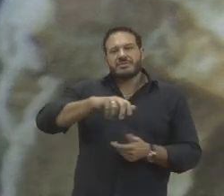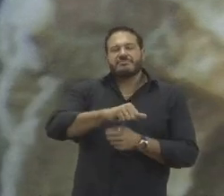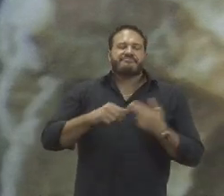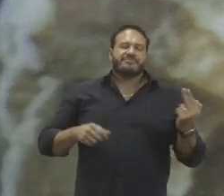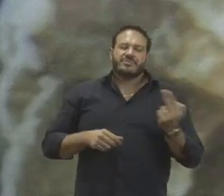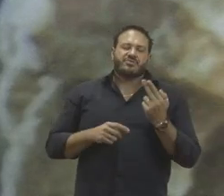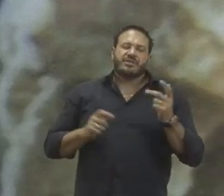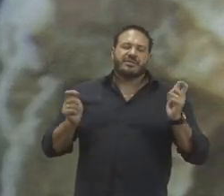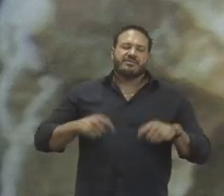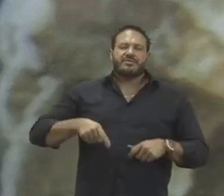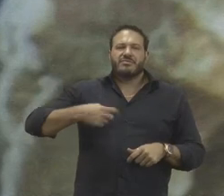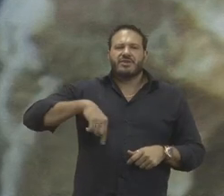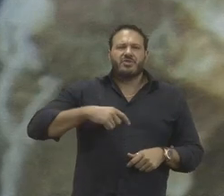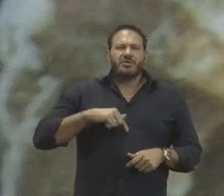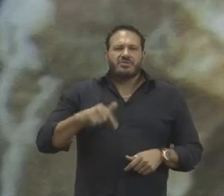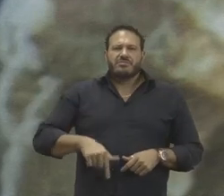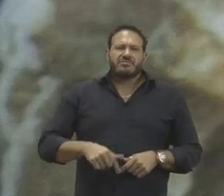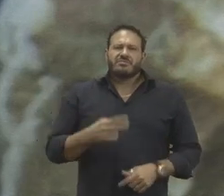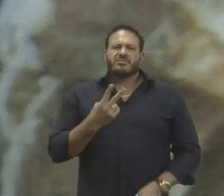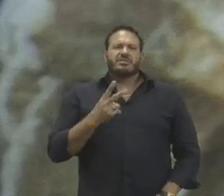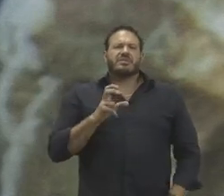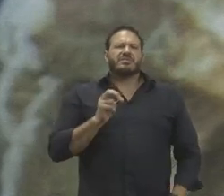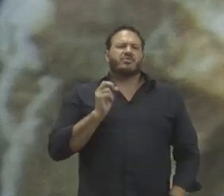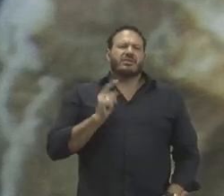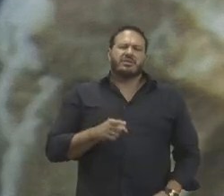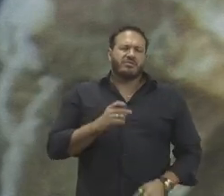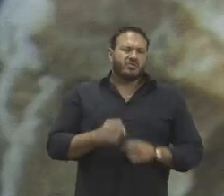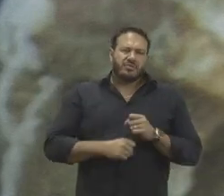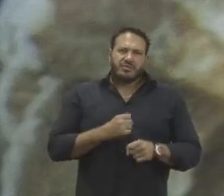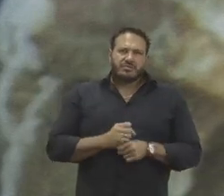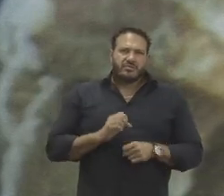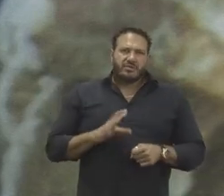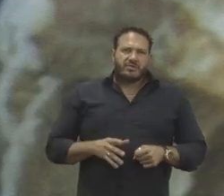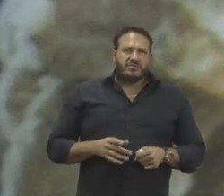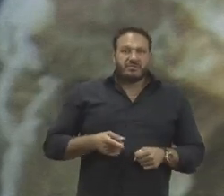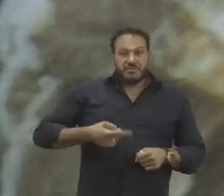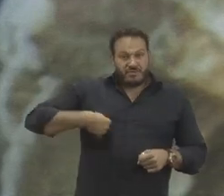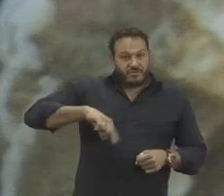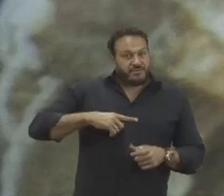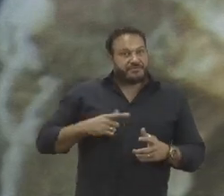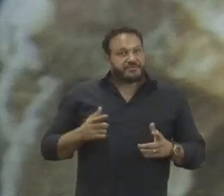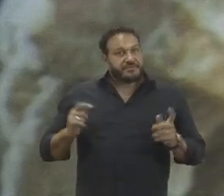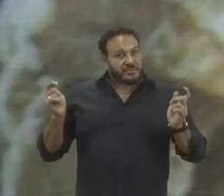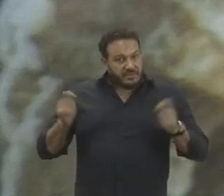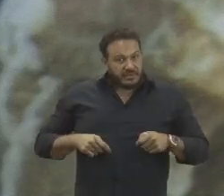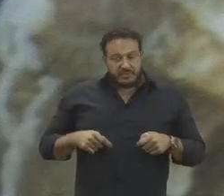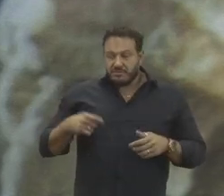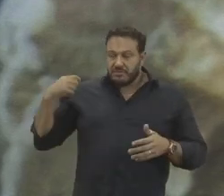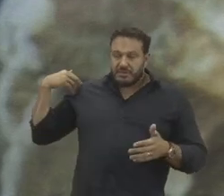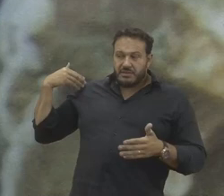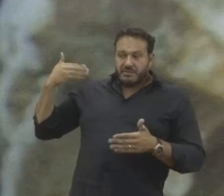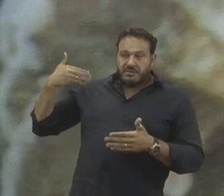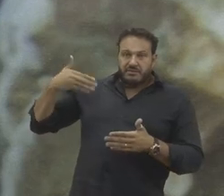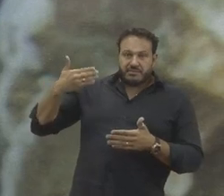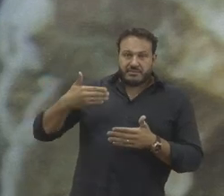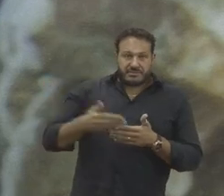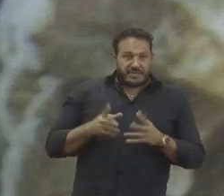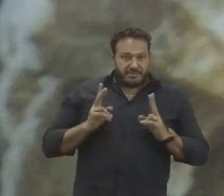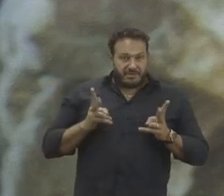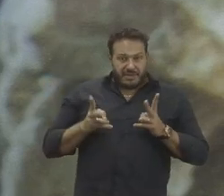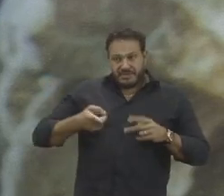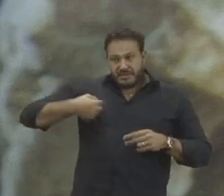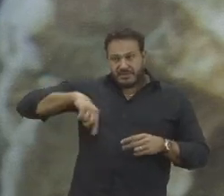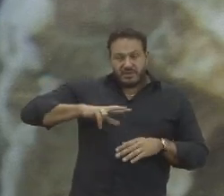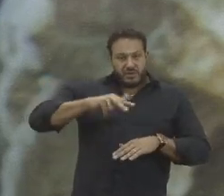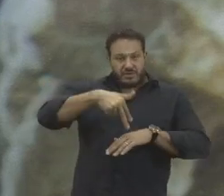para nós nós estamos aqui há só 250.000 anos né Então as condições que permitiram que a nossa espécie prevalecesse